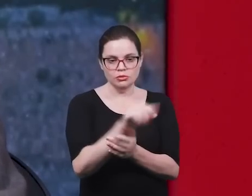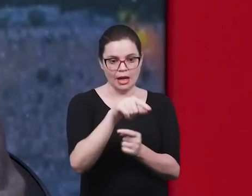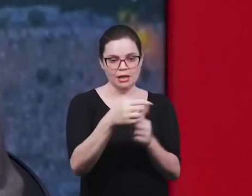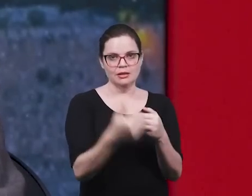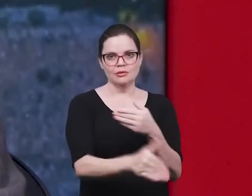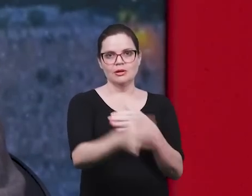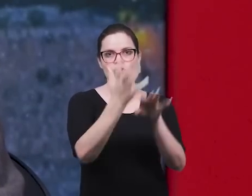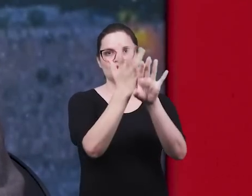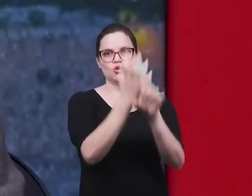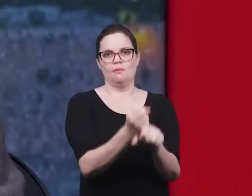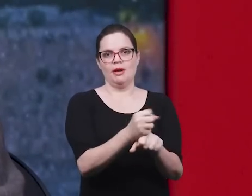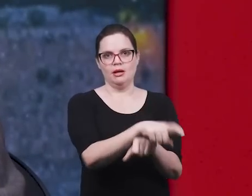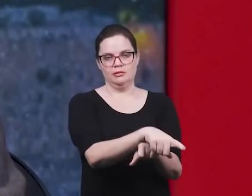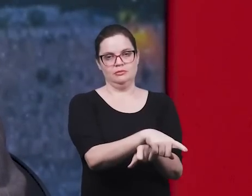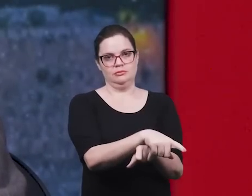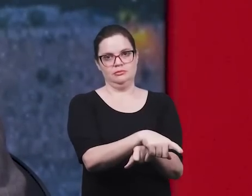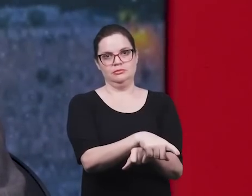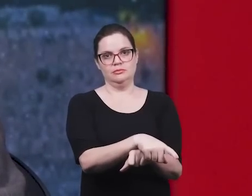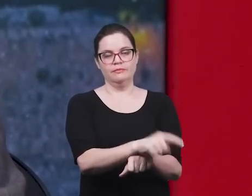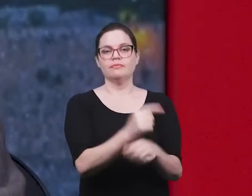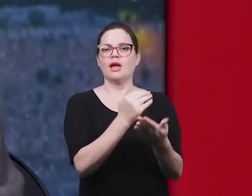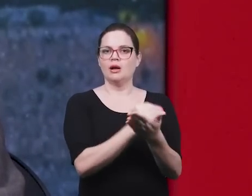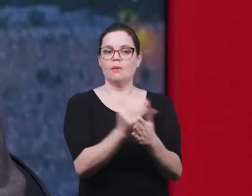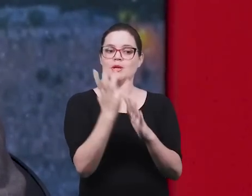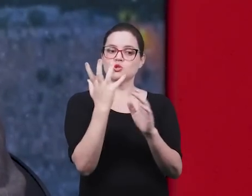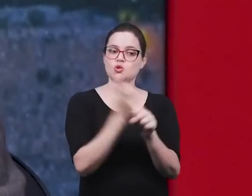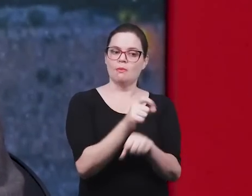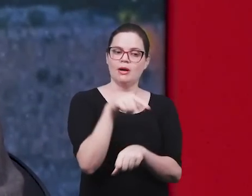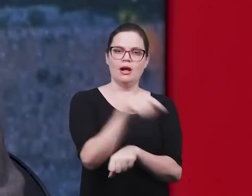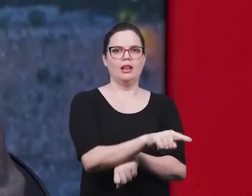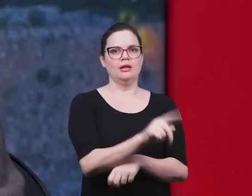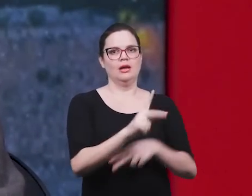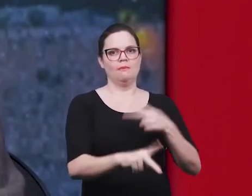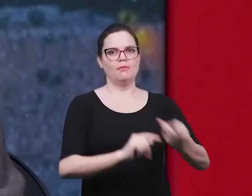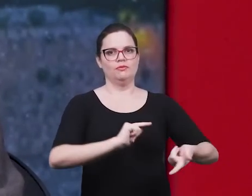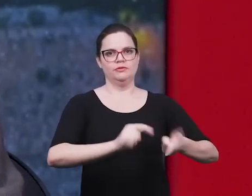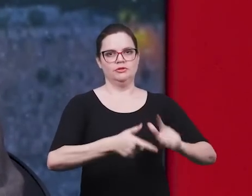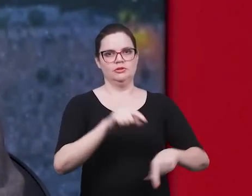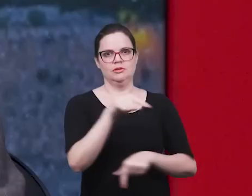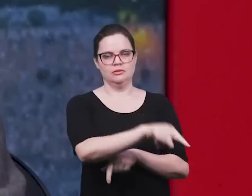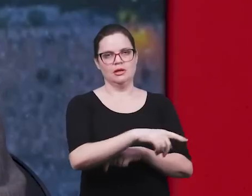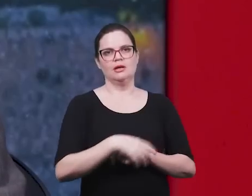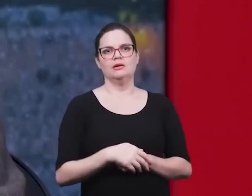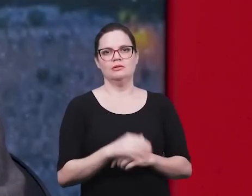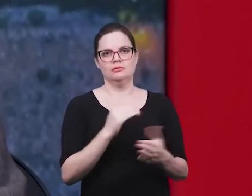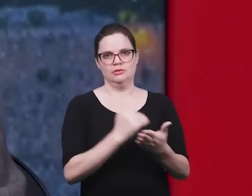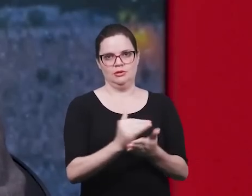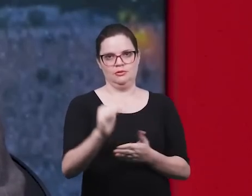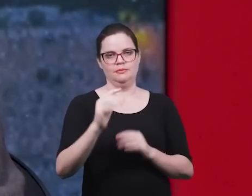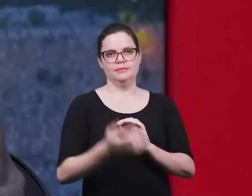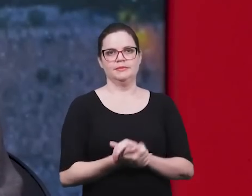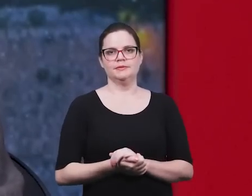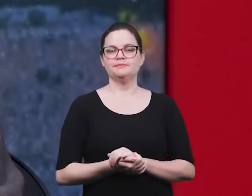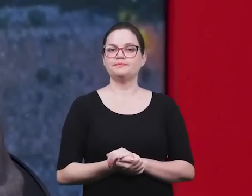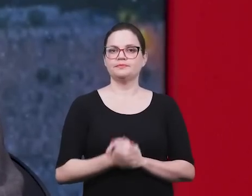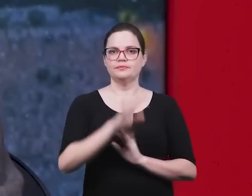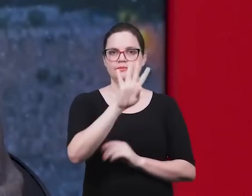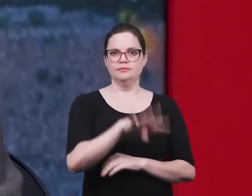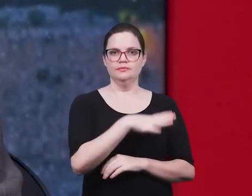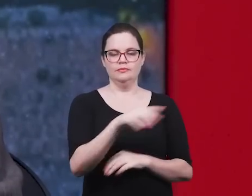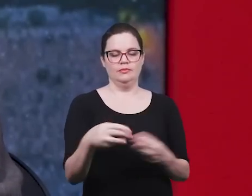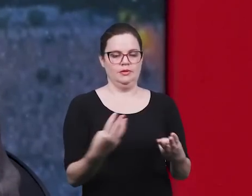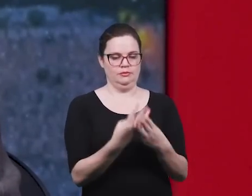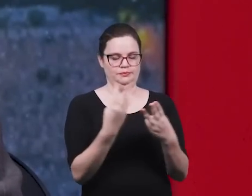não havia contagem de tempo. Então, essa é a contagem que se inicia no calendário hebraico, o calendário